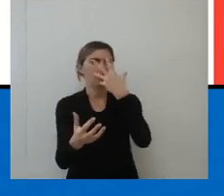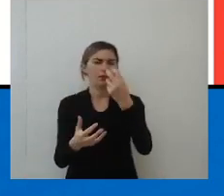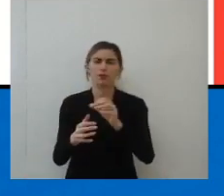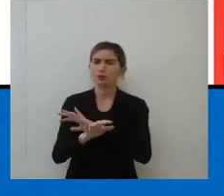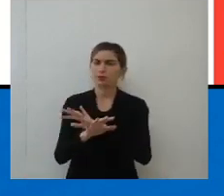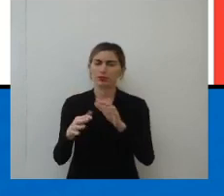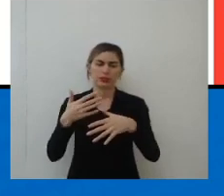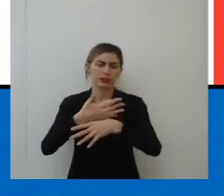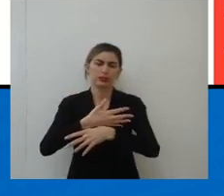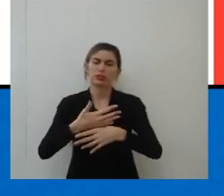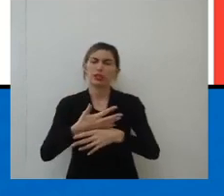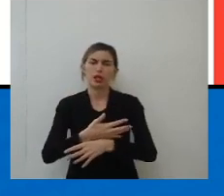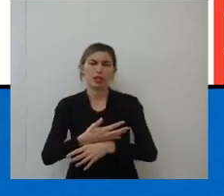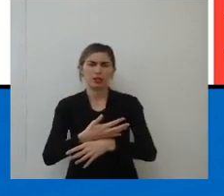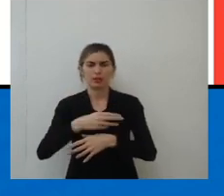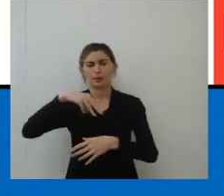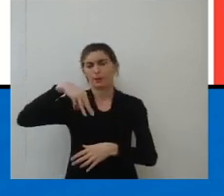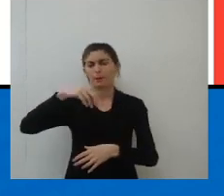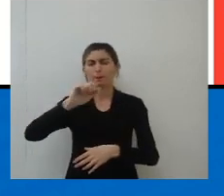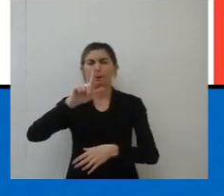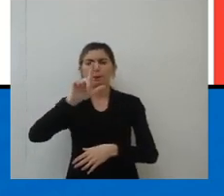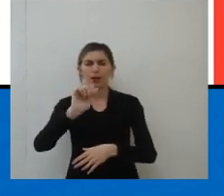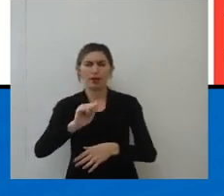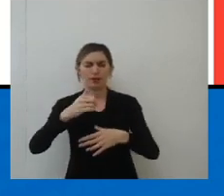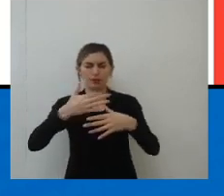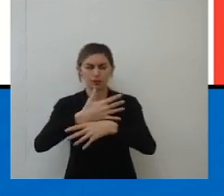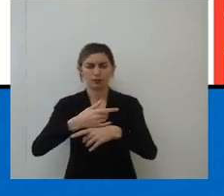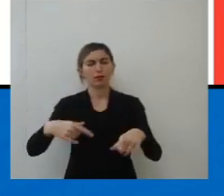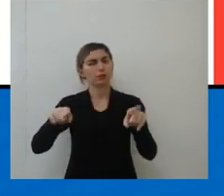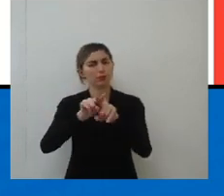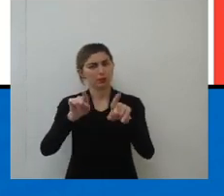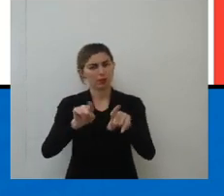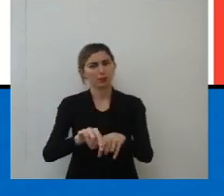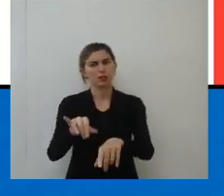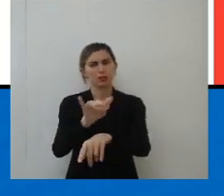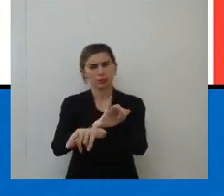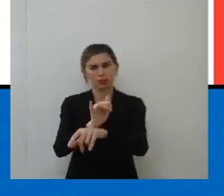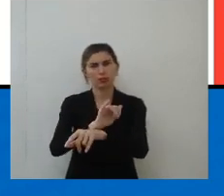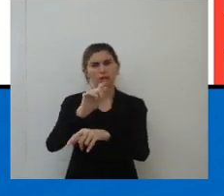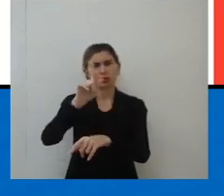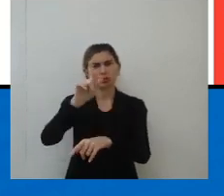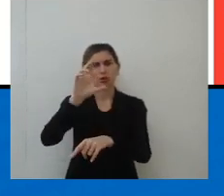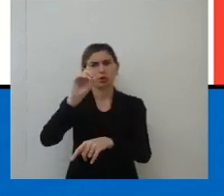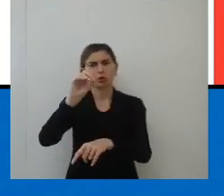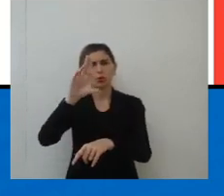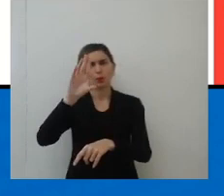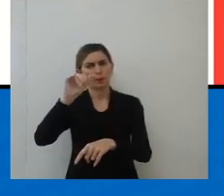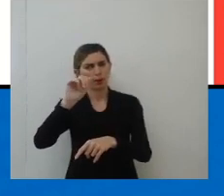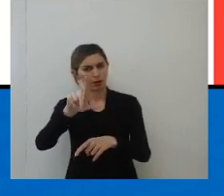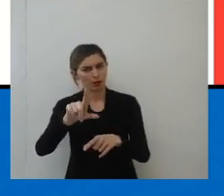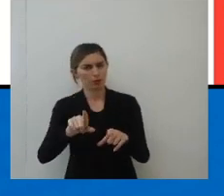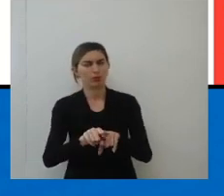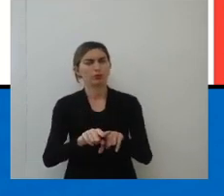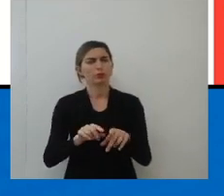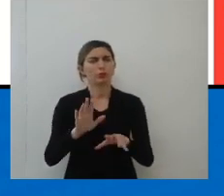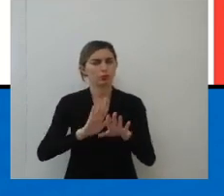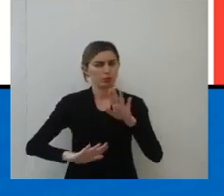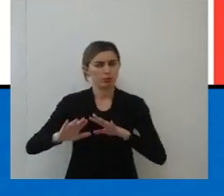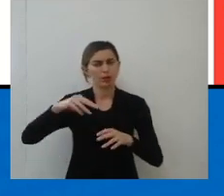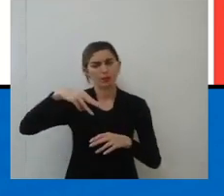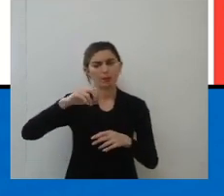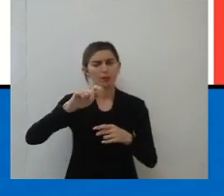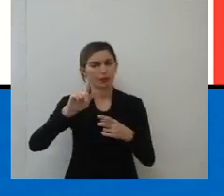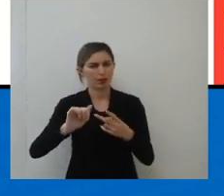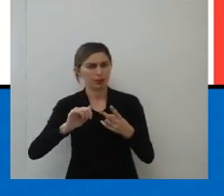Uma cidade que é mega cidade e que também é cidade global. E aí, cuidado, viu? Uma mega